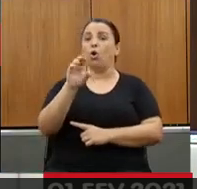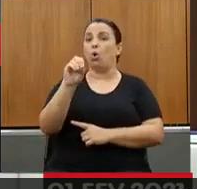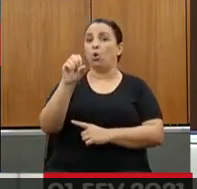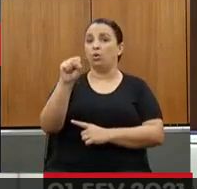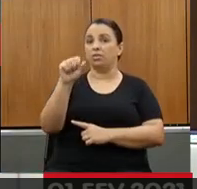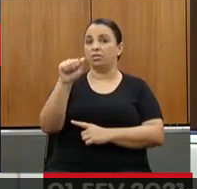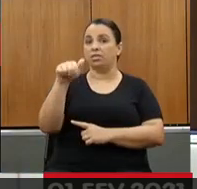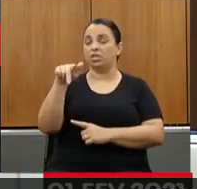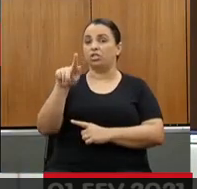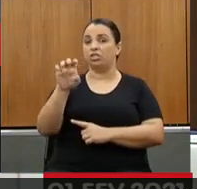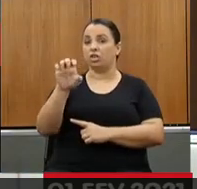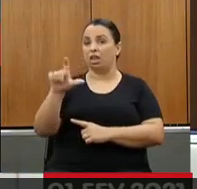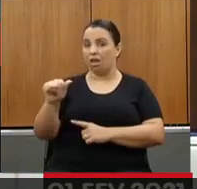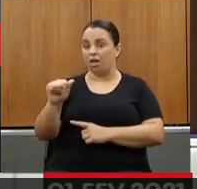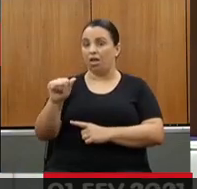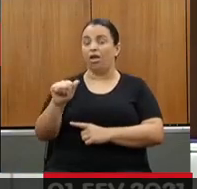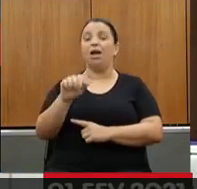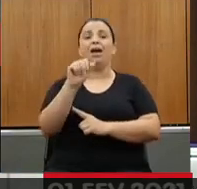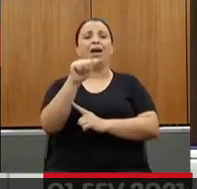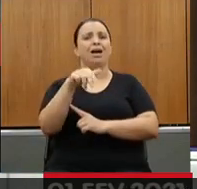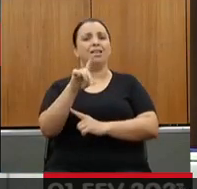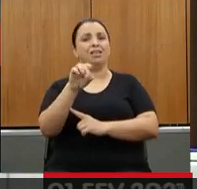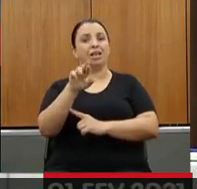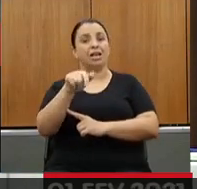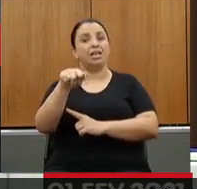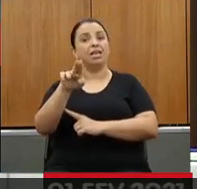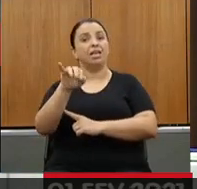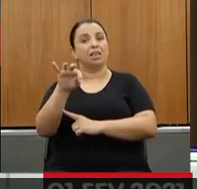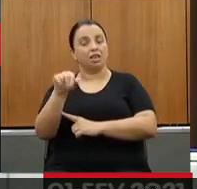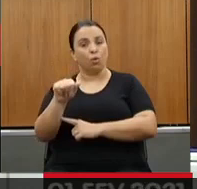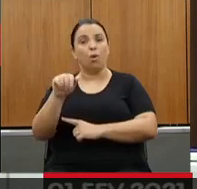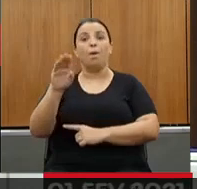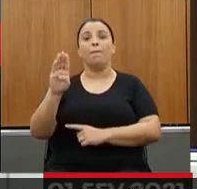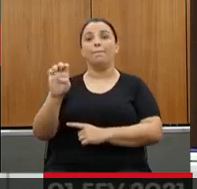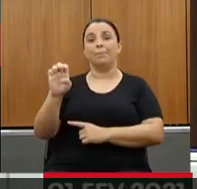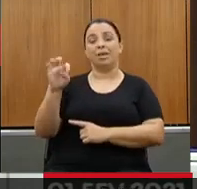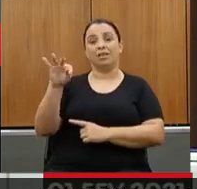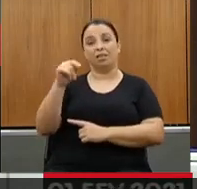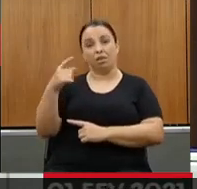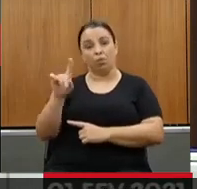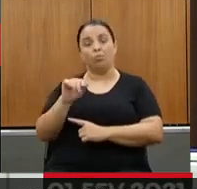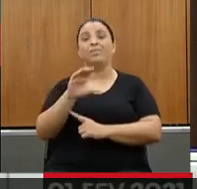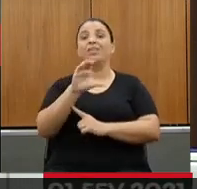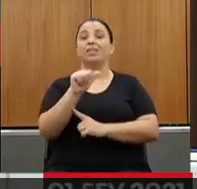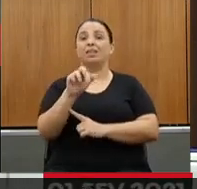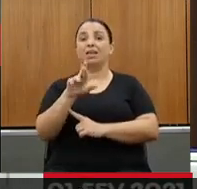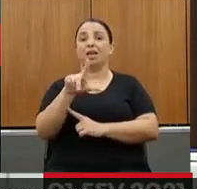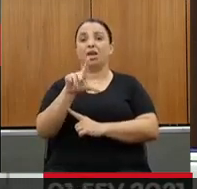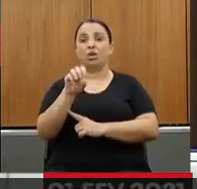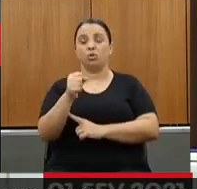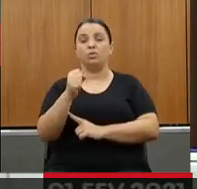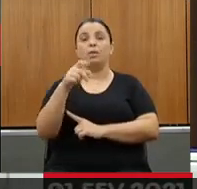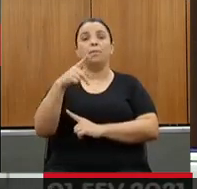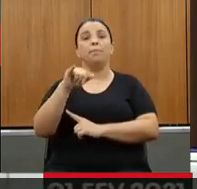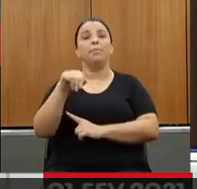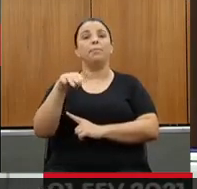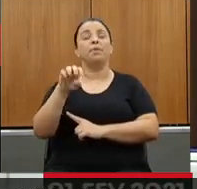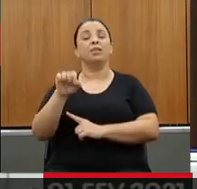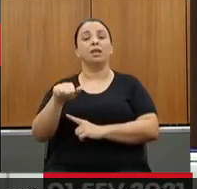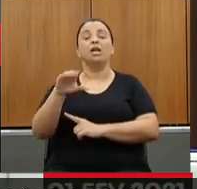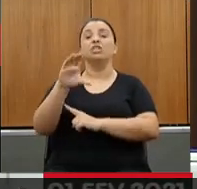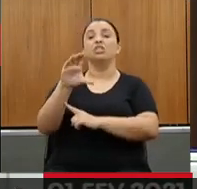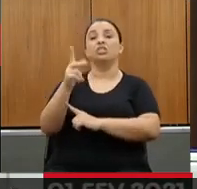Reis, André Quintão, Betão, Carlos Pimenta, Charles